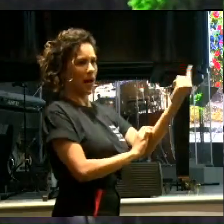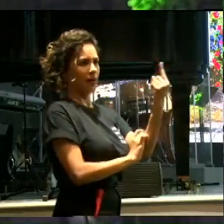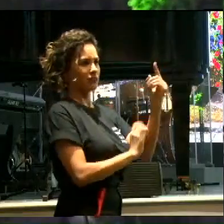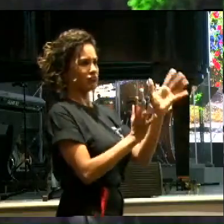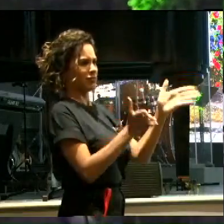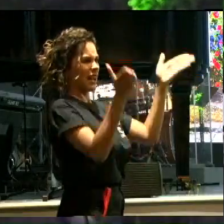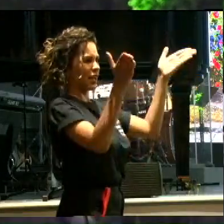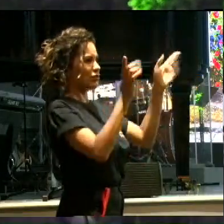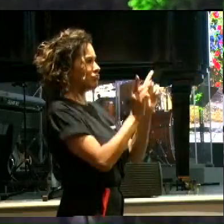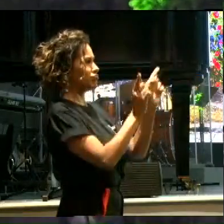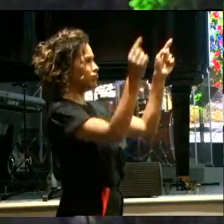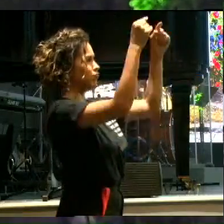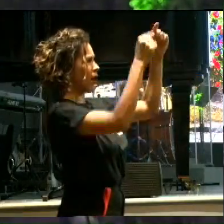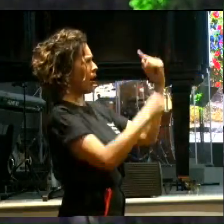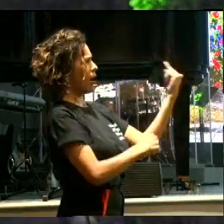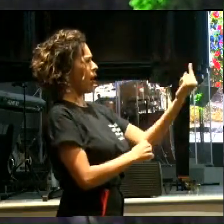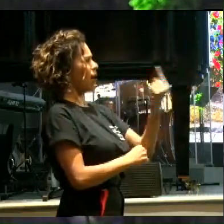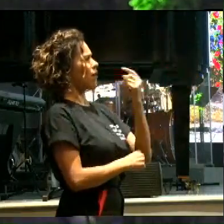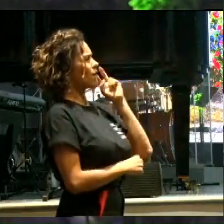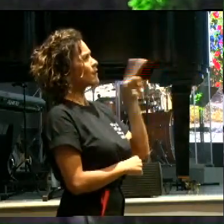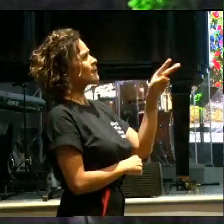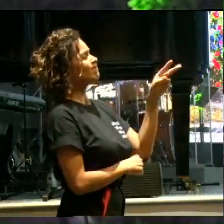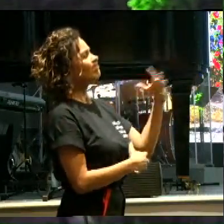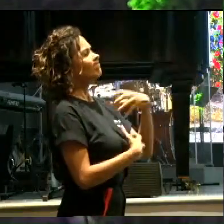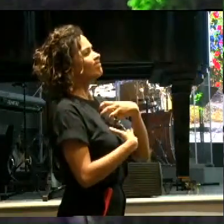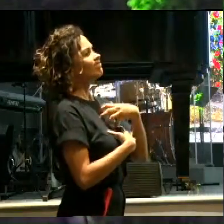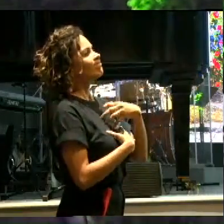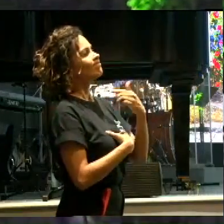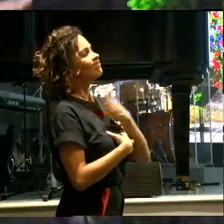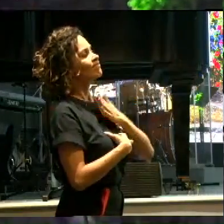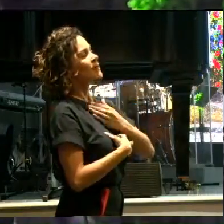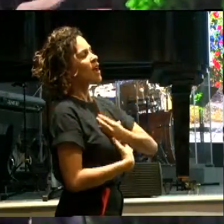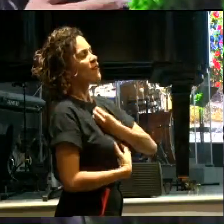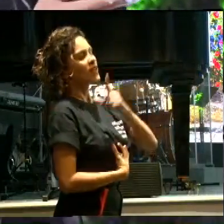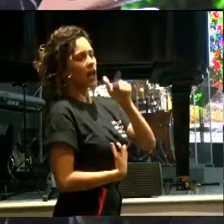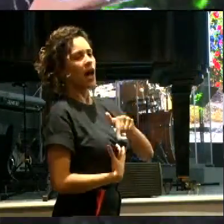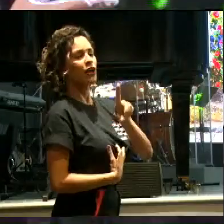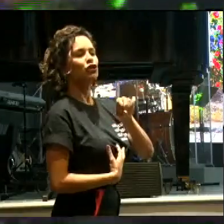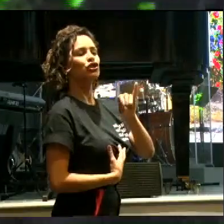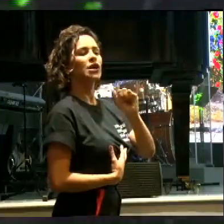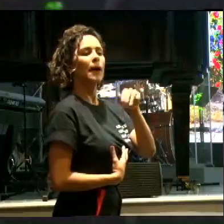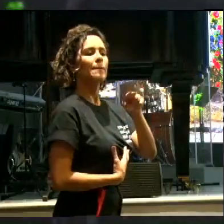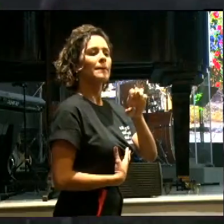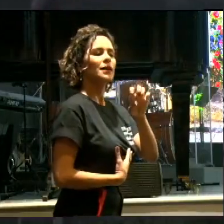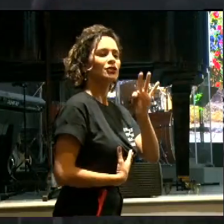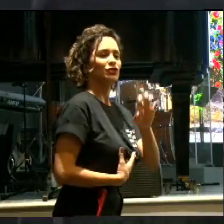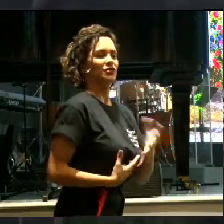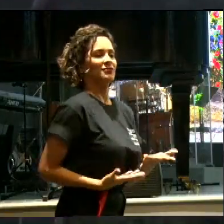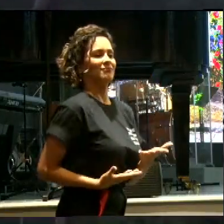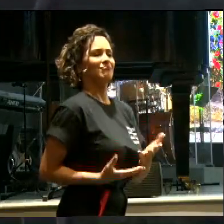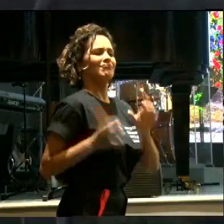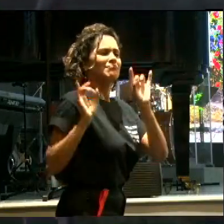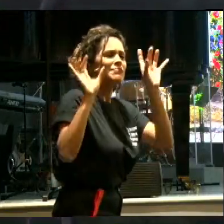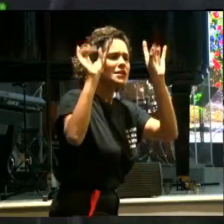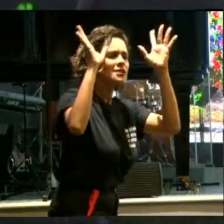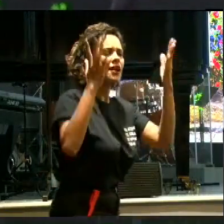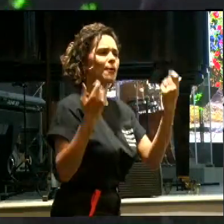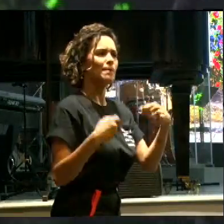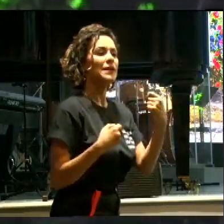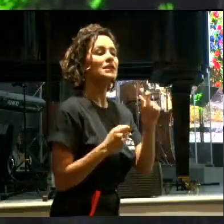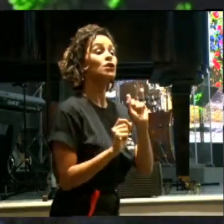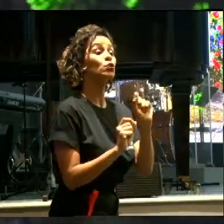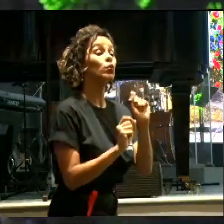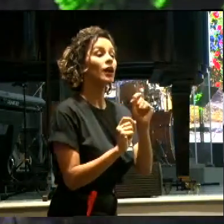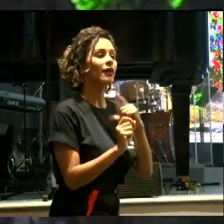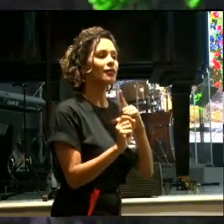dizer o quanto você é especial, o quanto você é maravilhosa. E talvez você só precisa ser